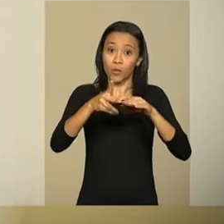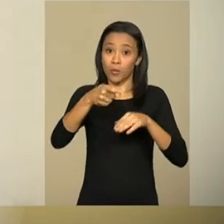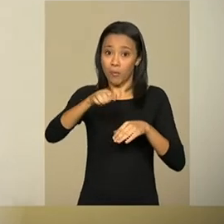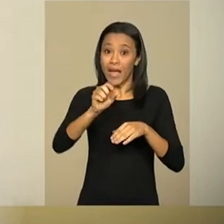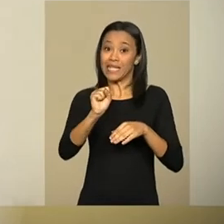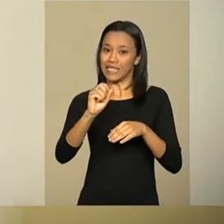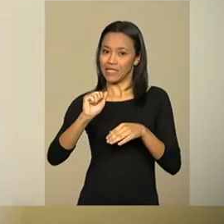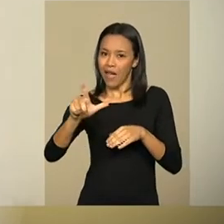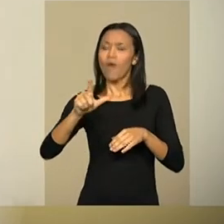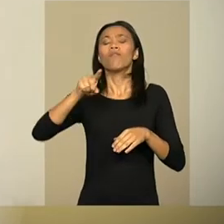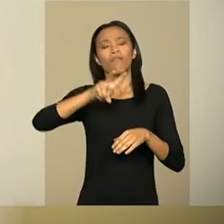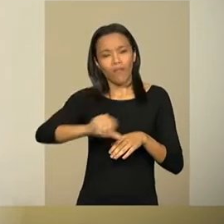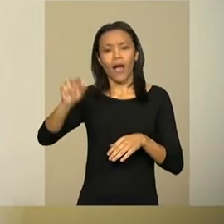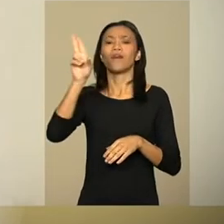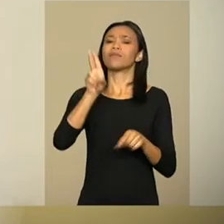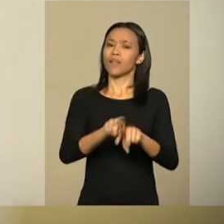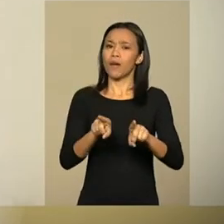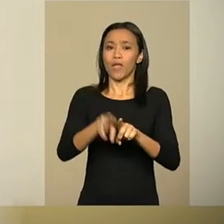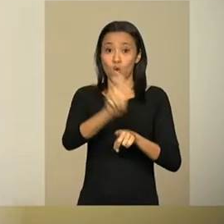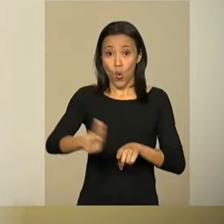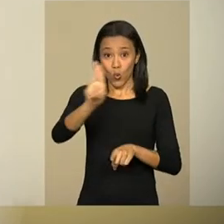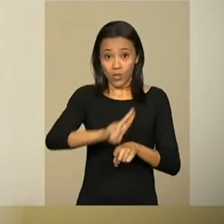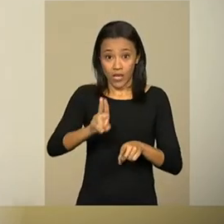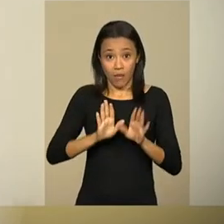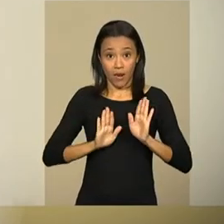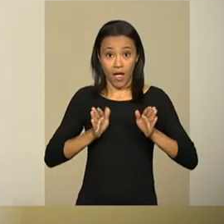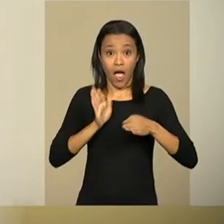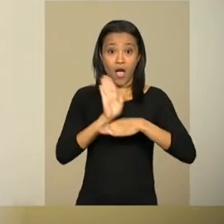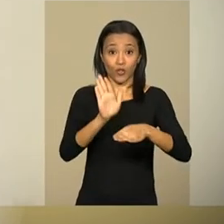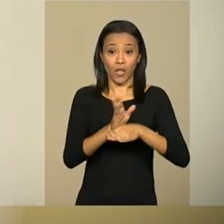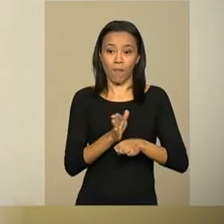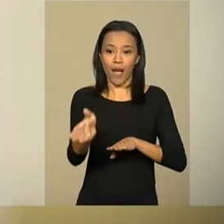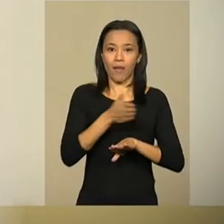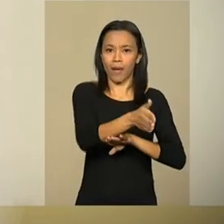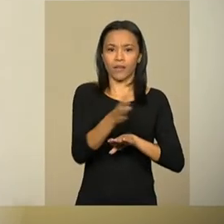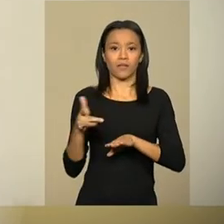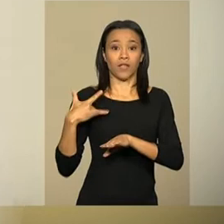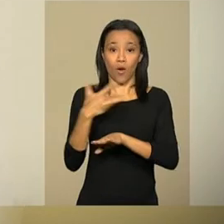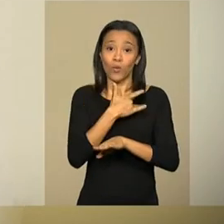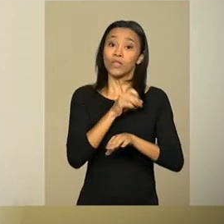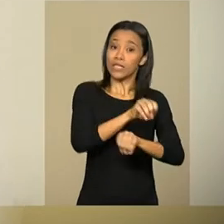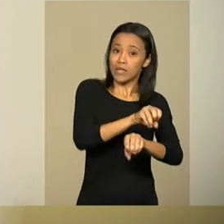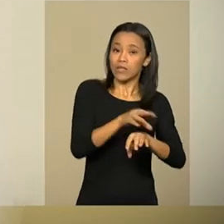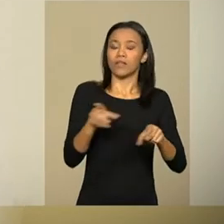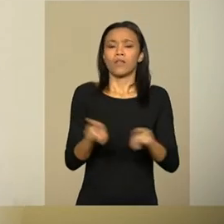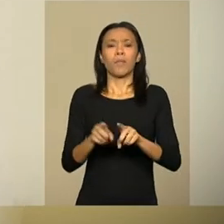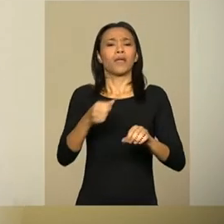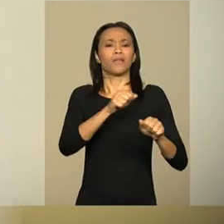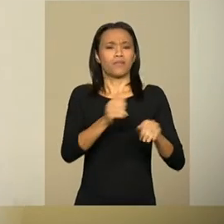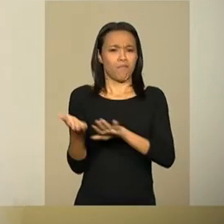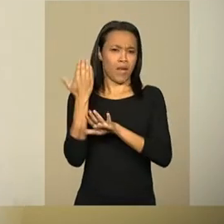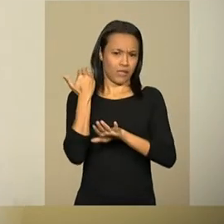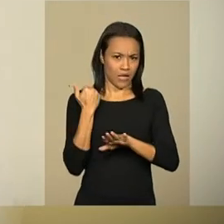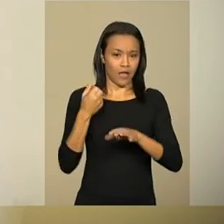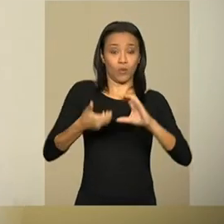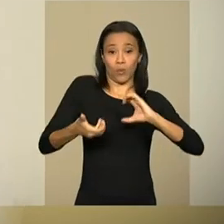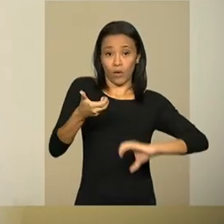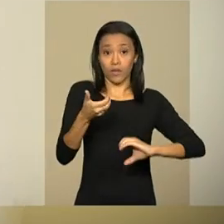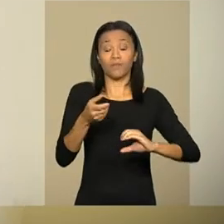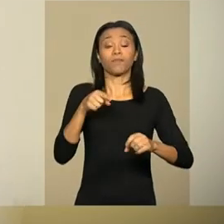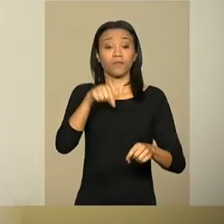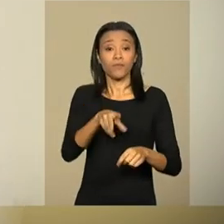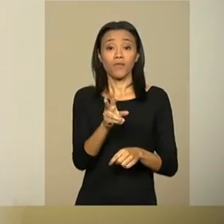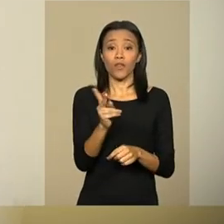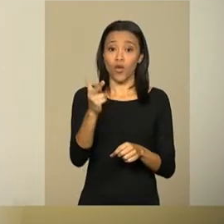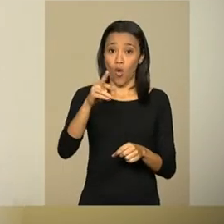será usada para financiar essas duas áreas pela lei aprovada no congresso na semana passada além dos royalties